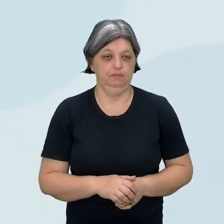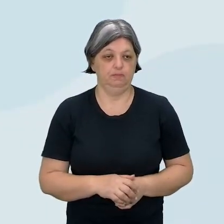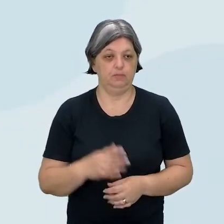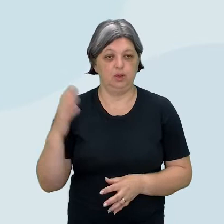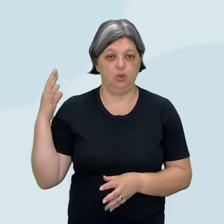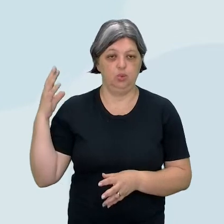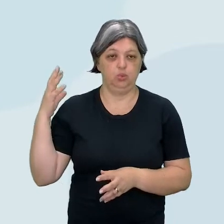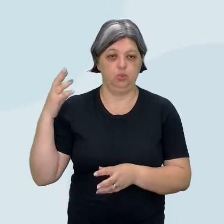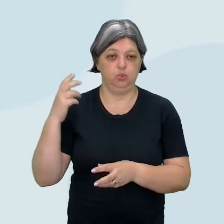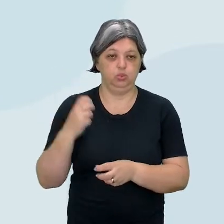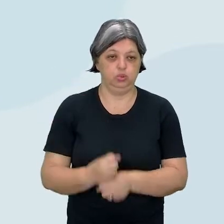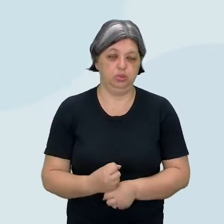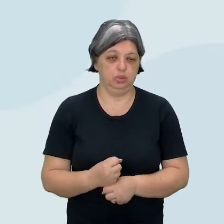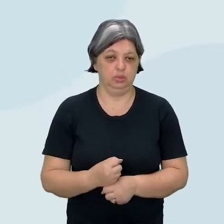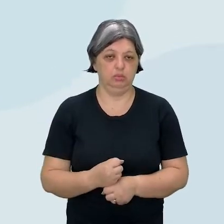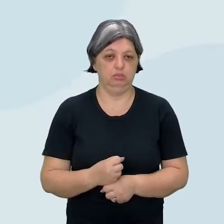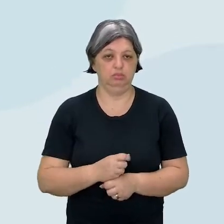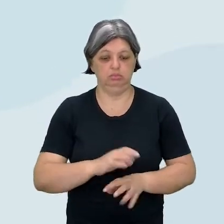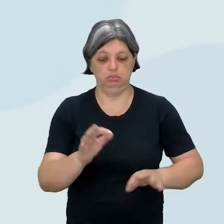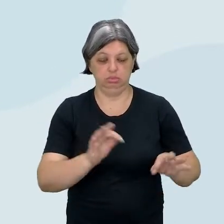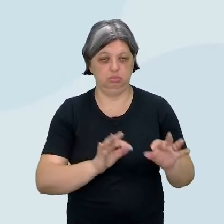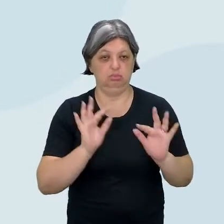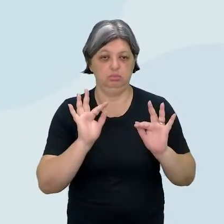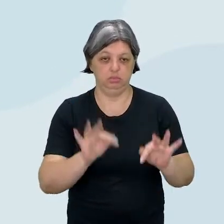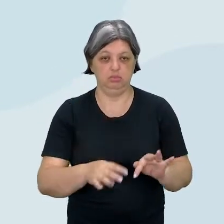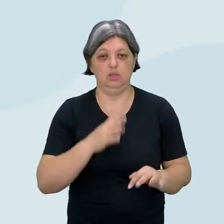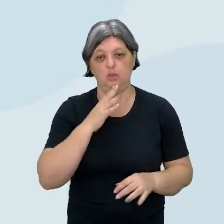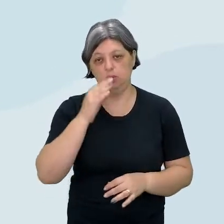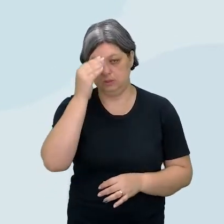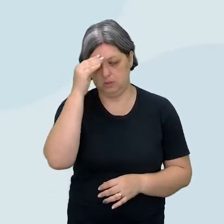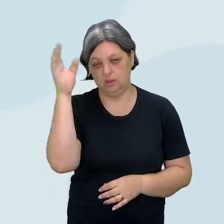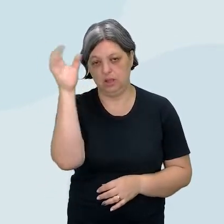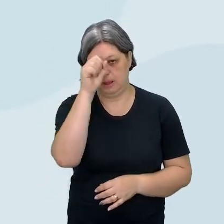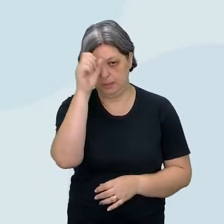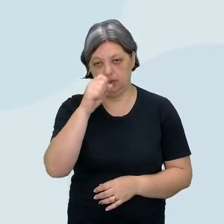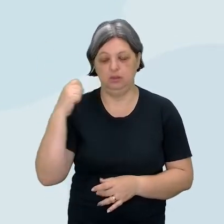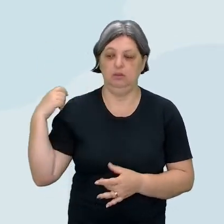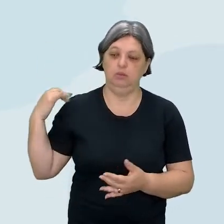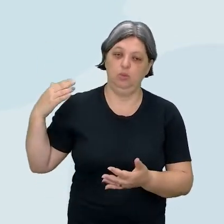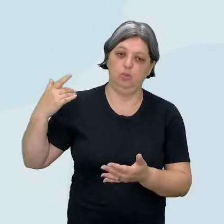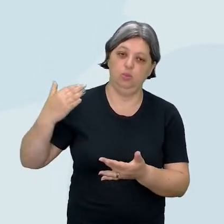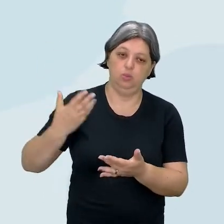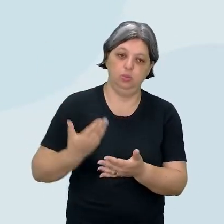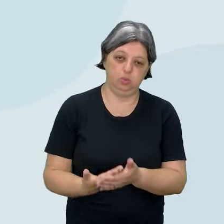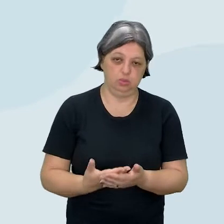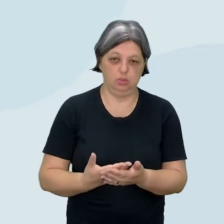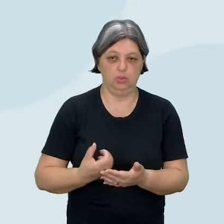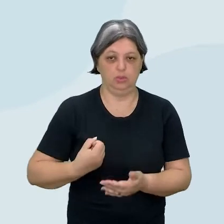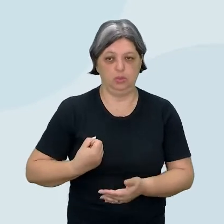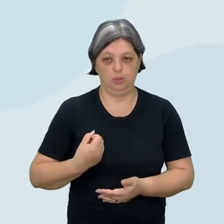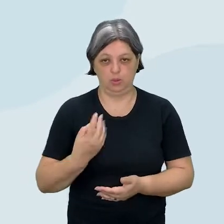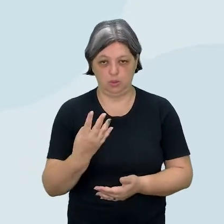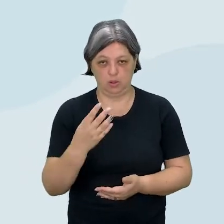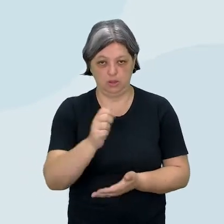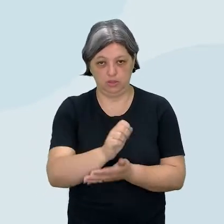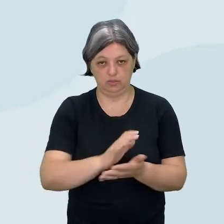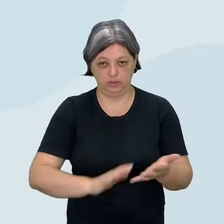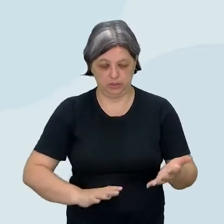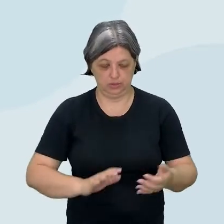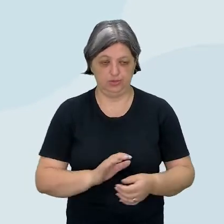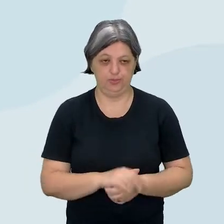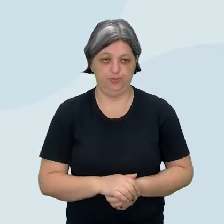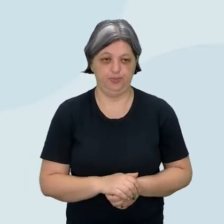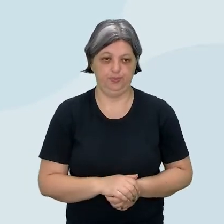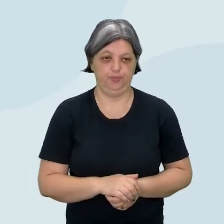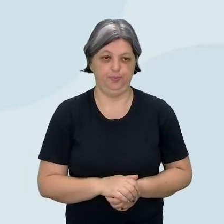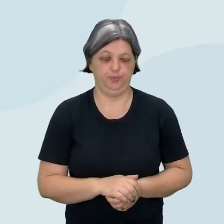retomar e sistematizar os conhecimentos aprendidos ao longo da atividade 4. Ou seja, né,